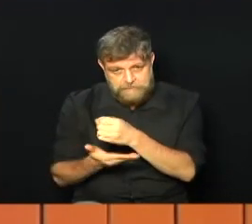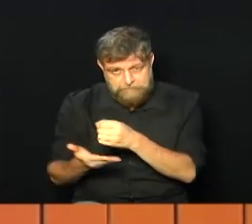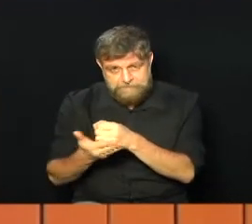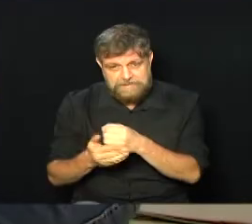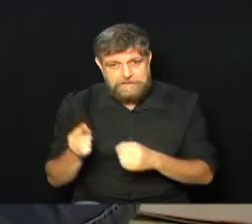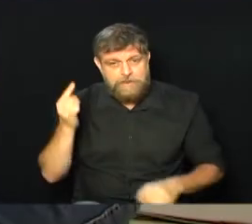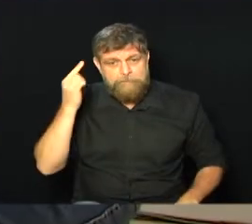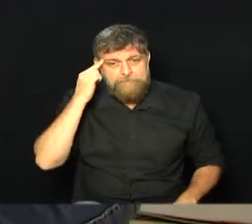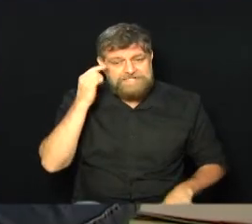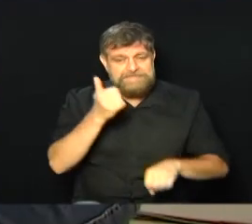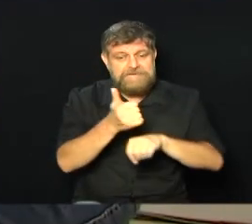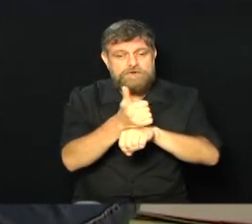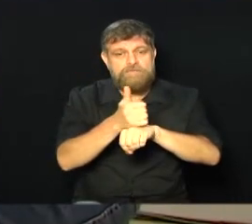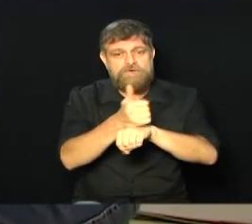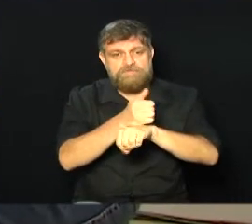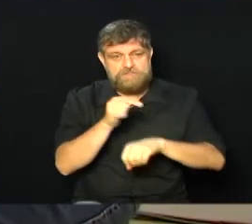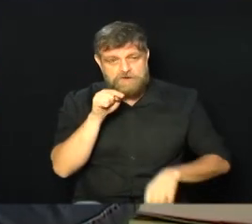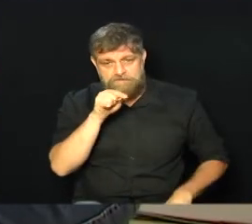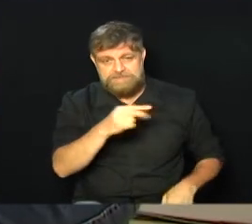no profissional, Eduardo?